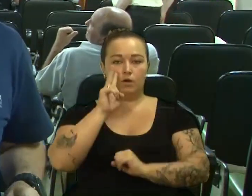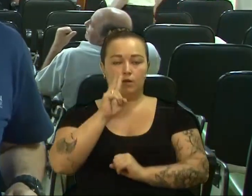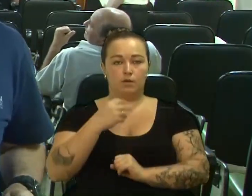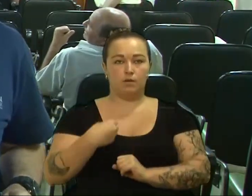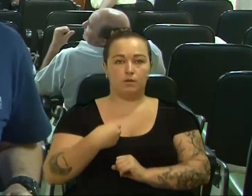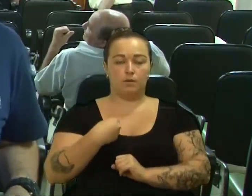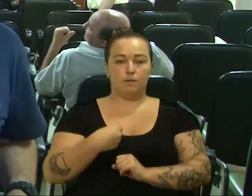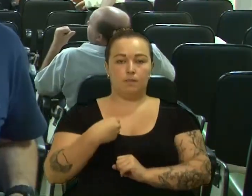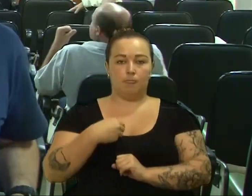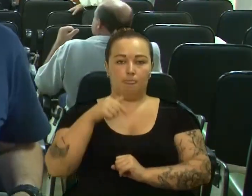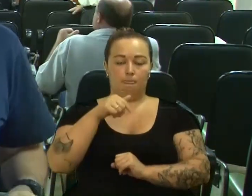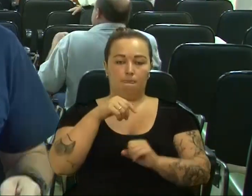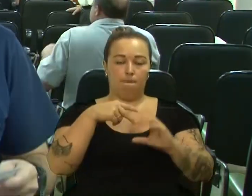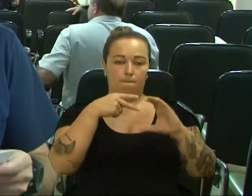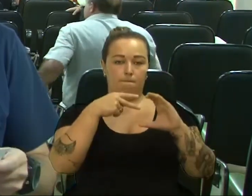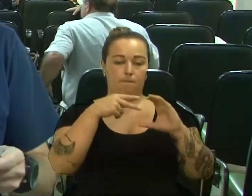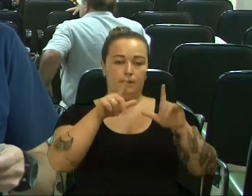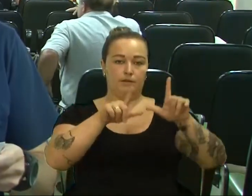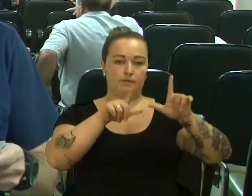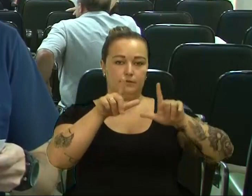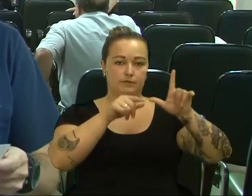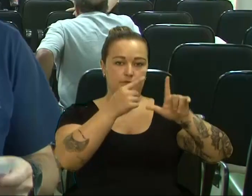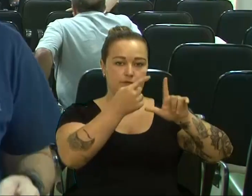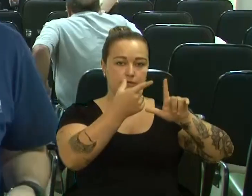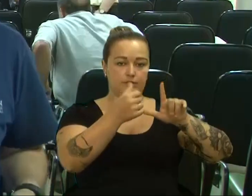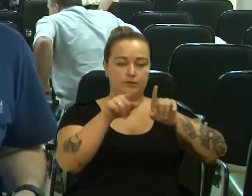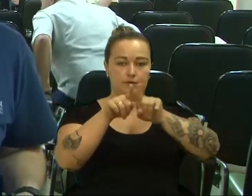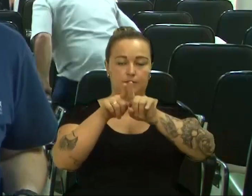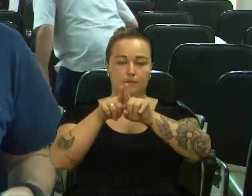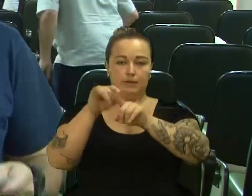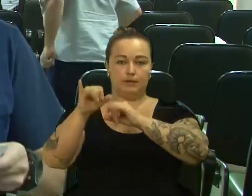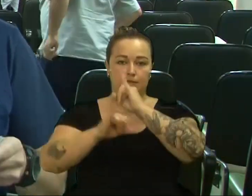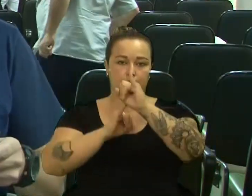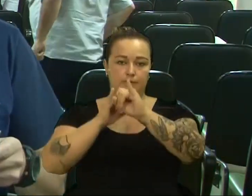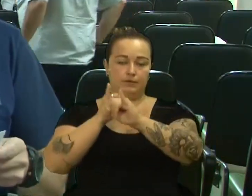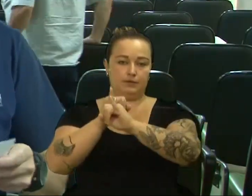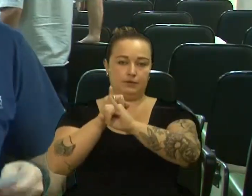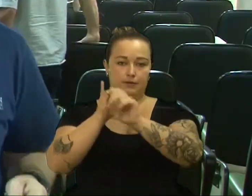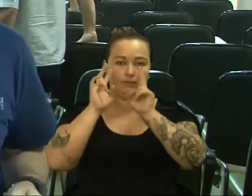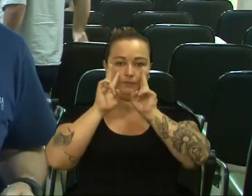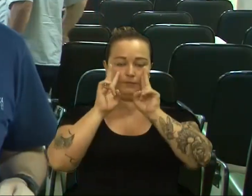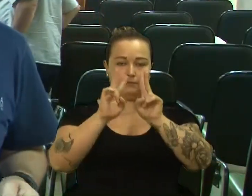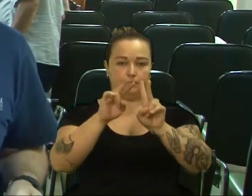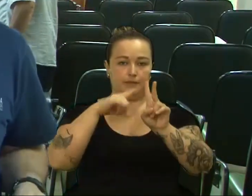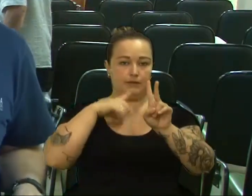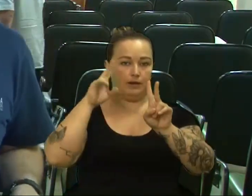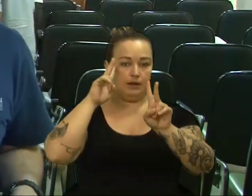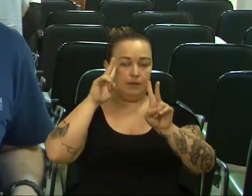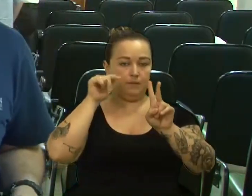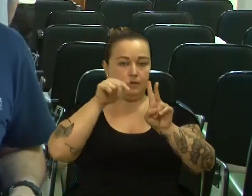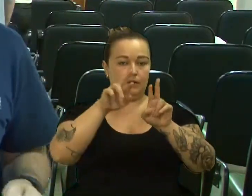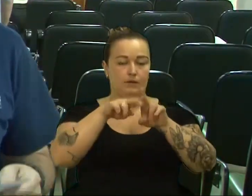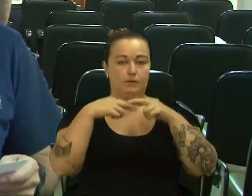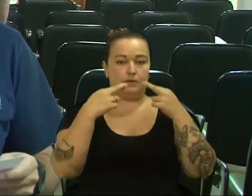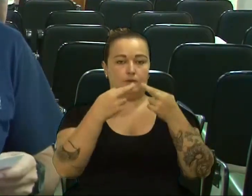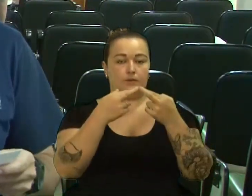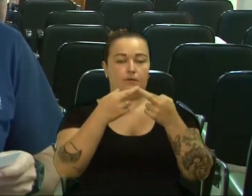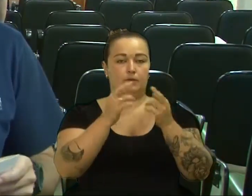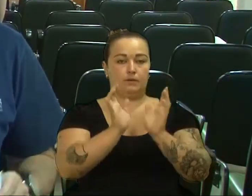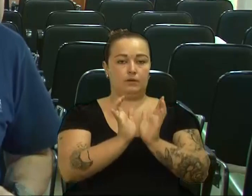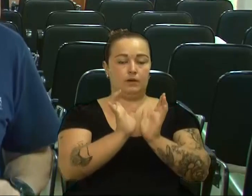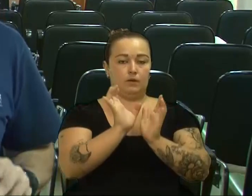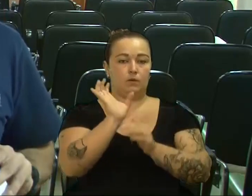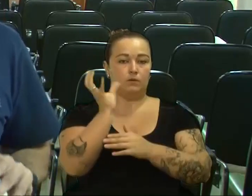TV Câmara Caxias, canal 16, e também através das nossas redes sociais. Lembrando que as sessões representativas ocorrem durante o